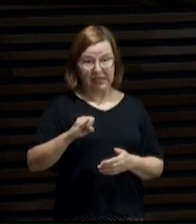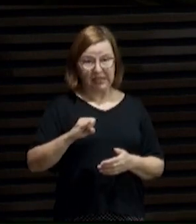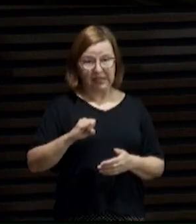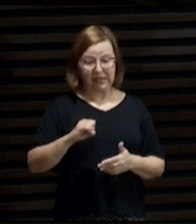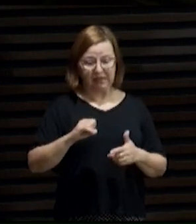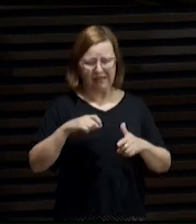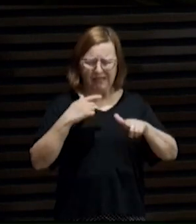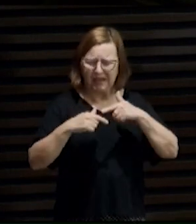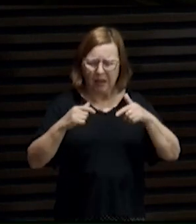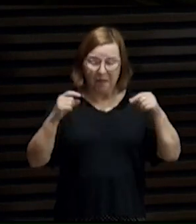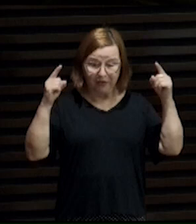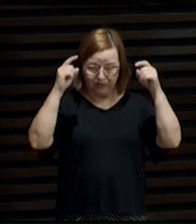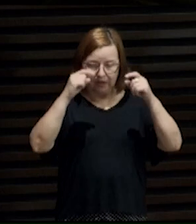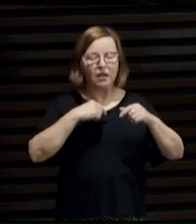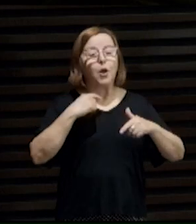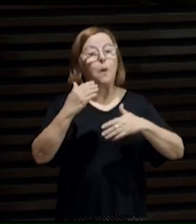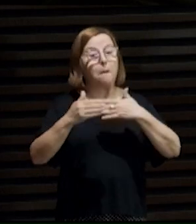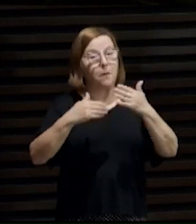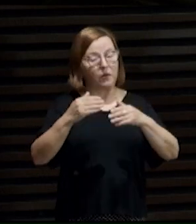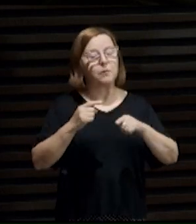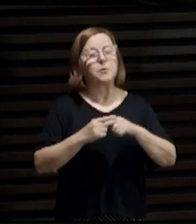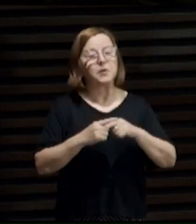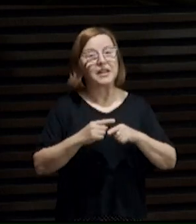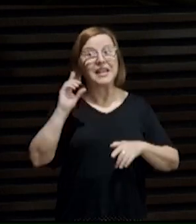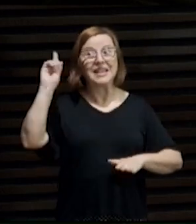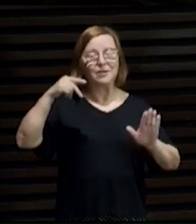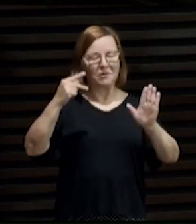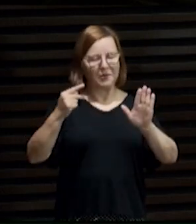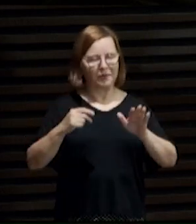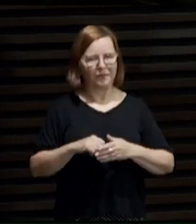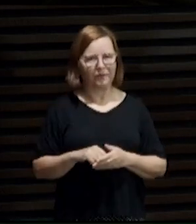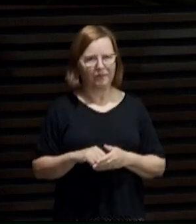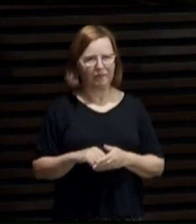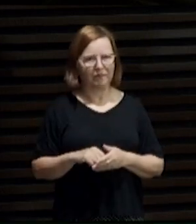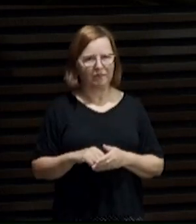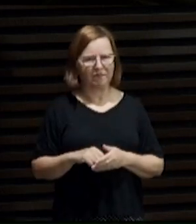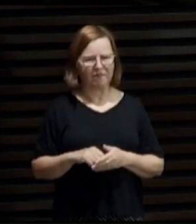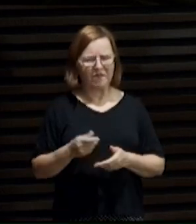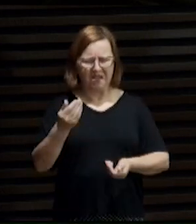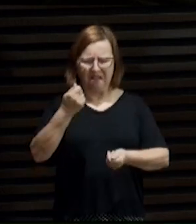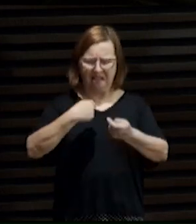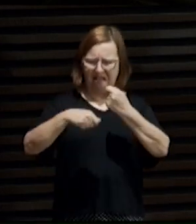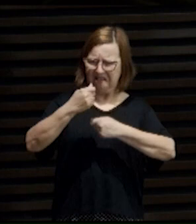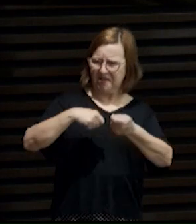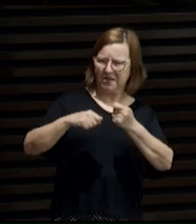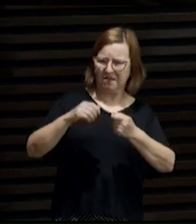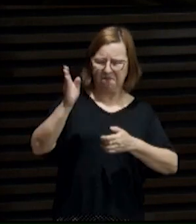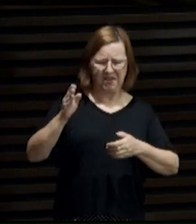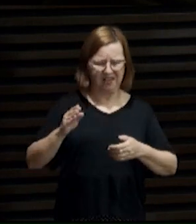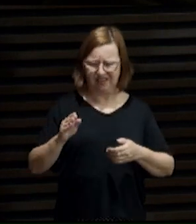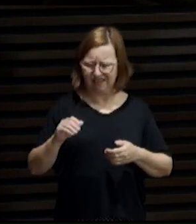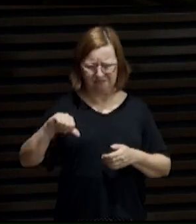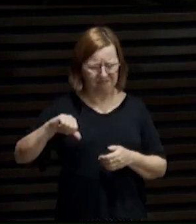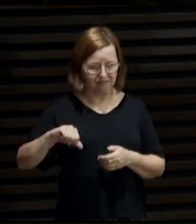trabalho. É uma promessa de Deus. A economia do Brasil não vai bem, vou orar por ela, mas eu não tenho nada a ver